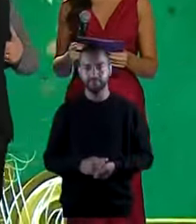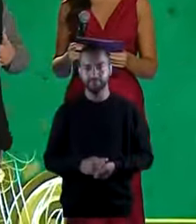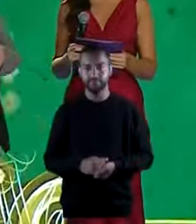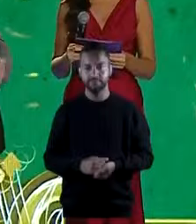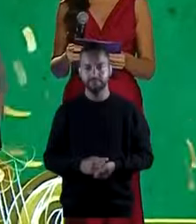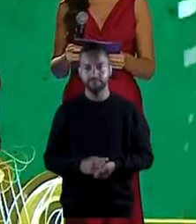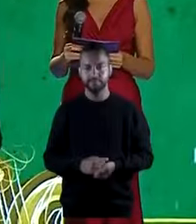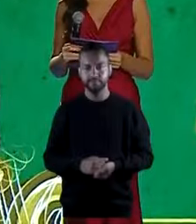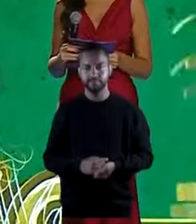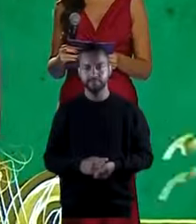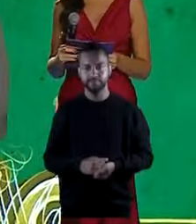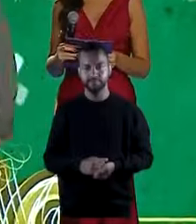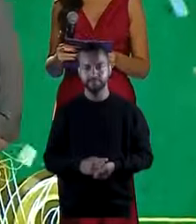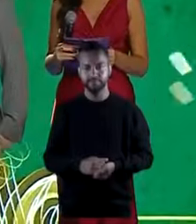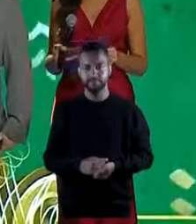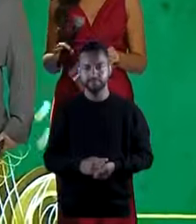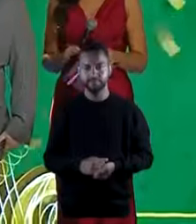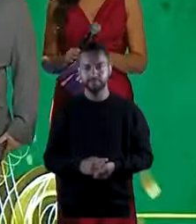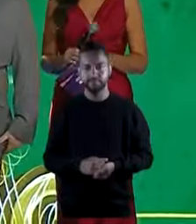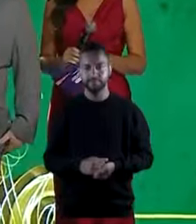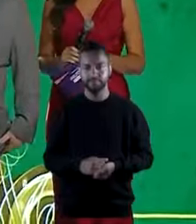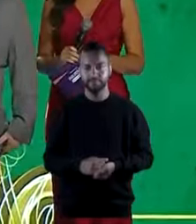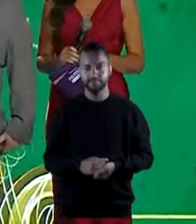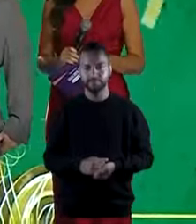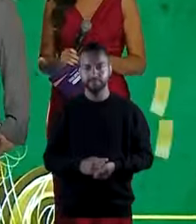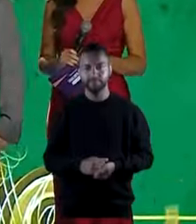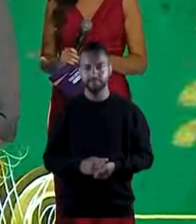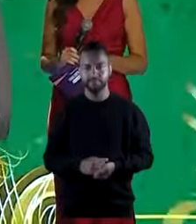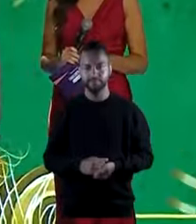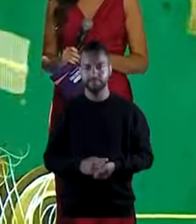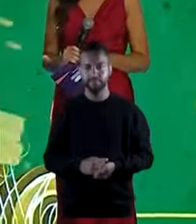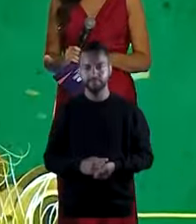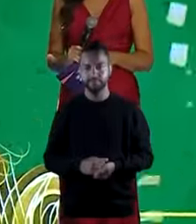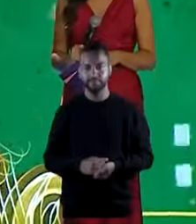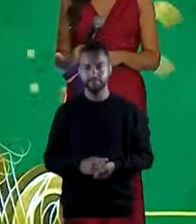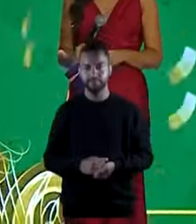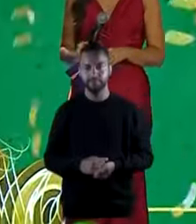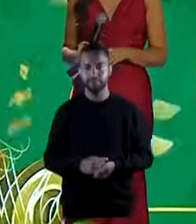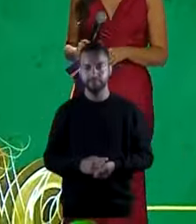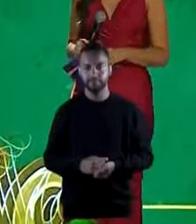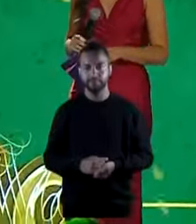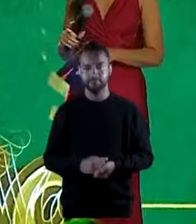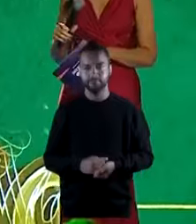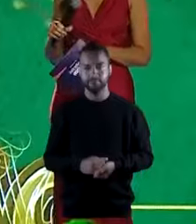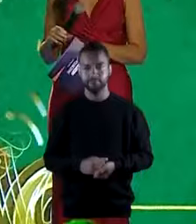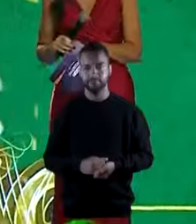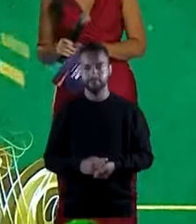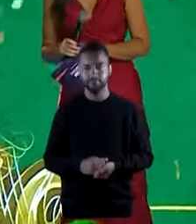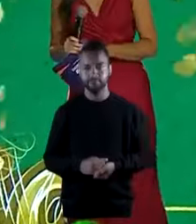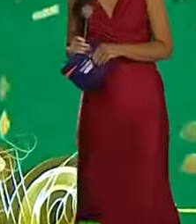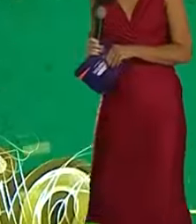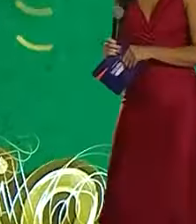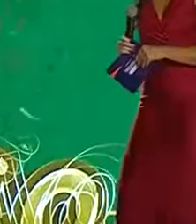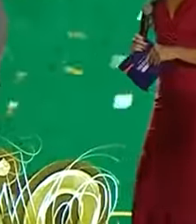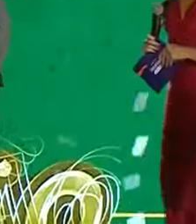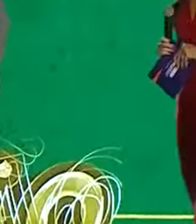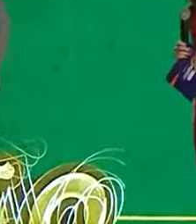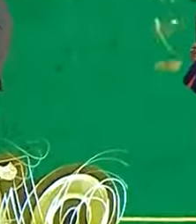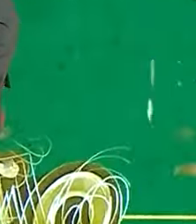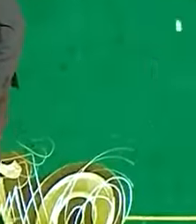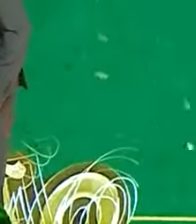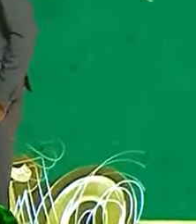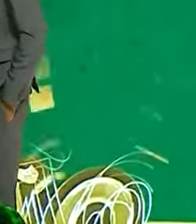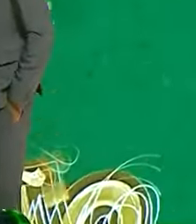o que vem pela frente, que a dureza do prédio não tarda. Vamos aqui